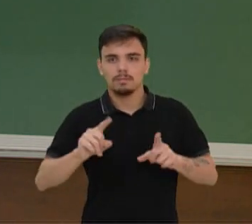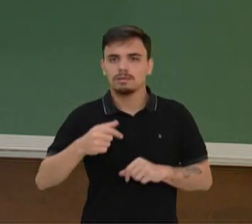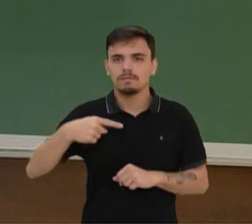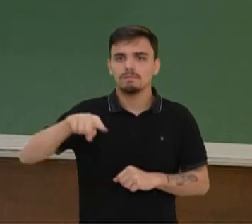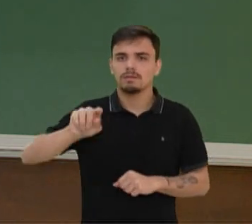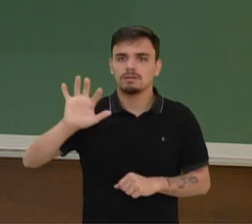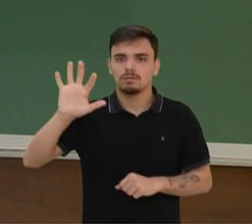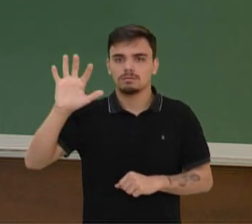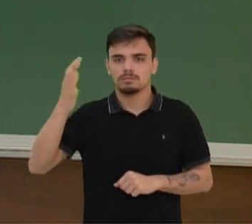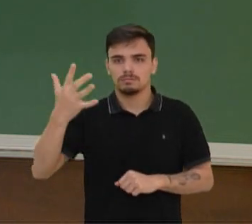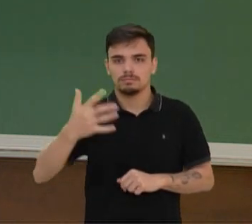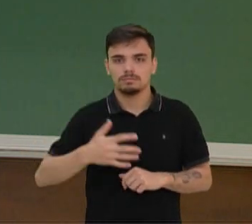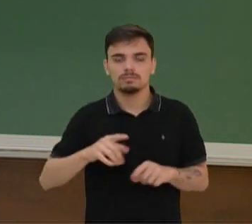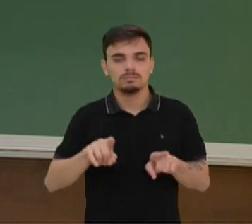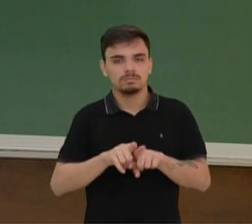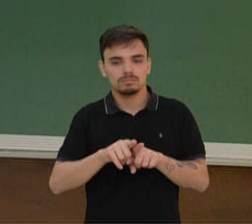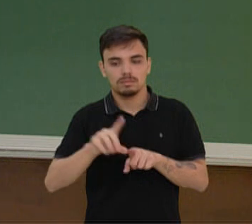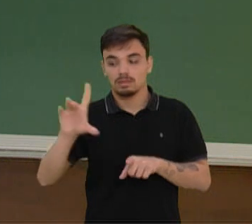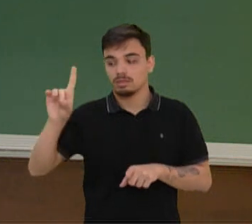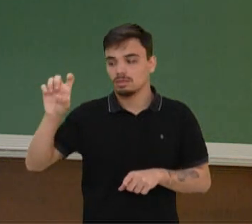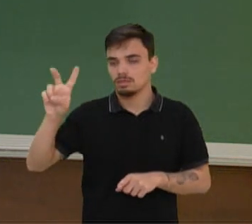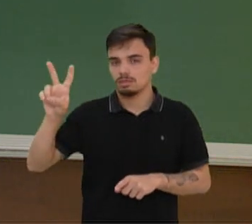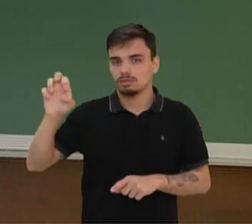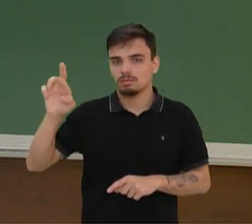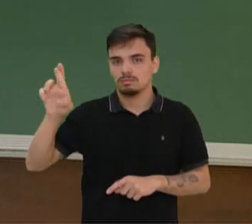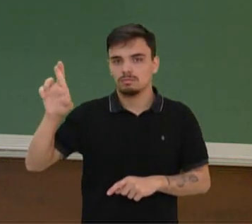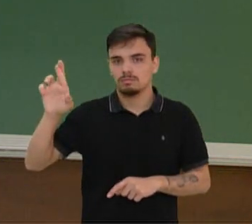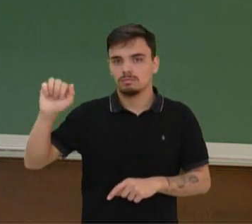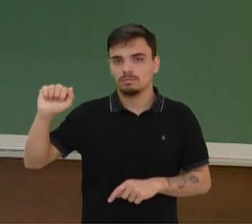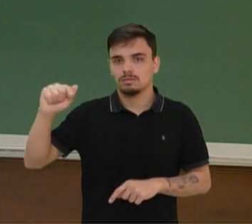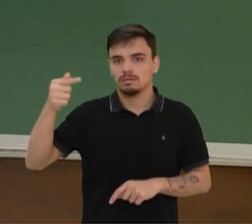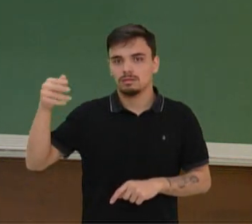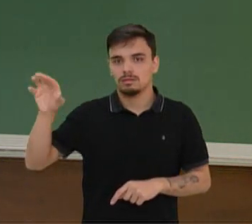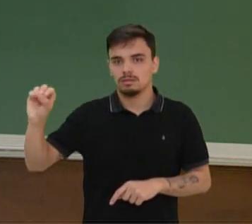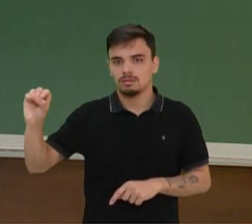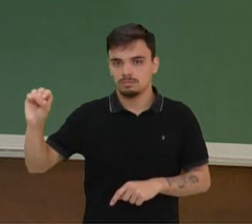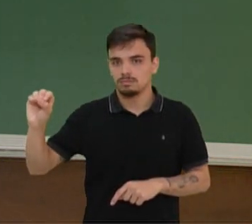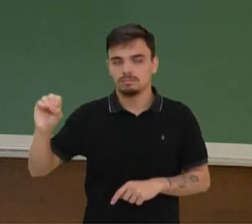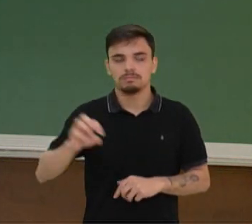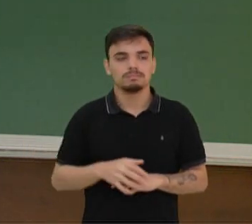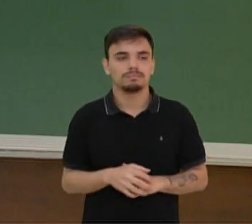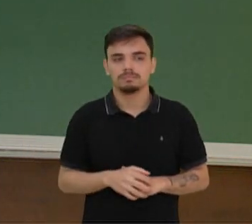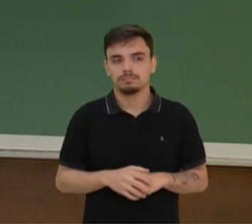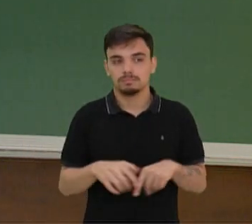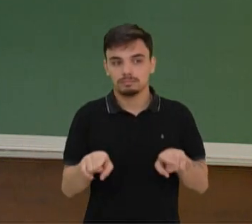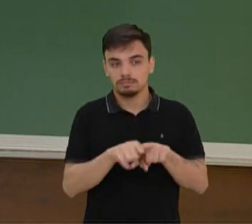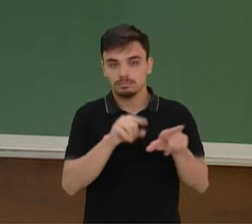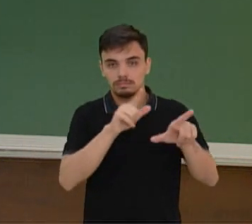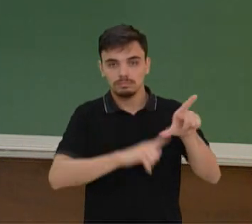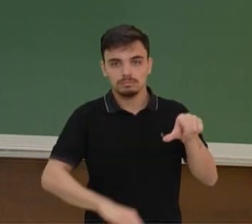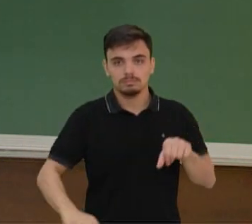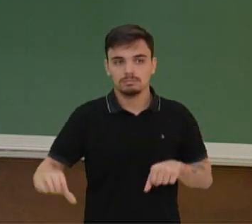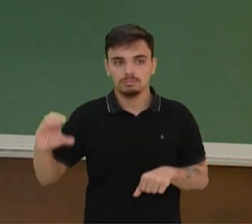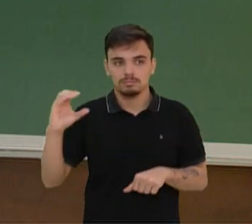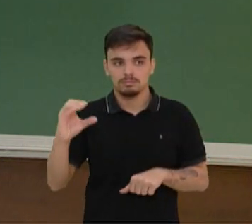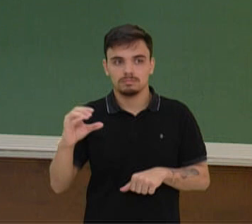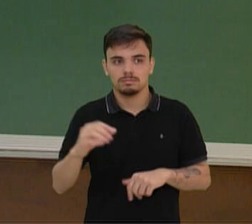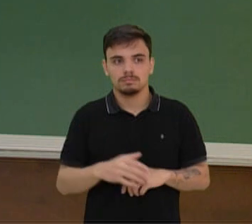vai acontecer, que deverão acontecer, né? E a letra C, mesmo com as ações